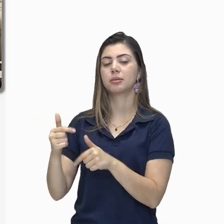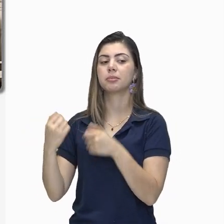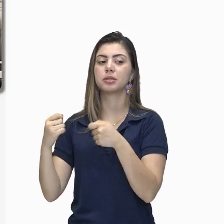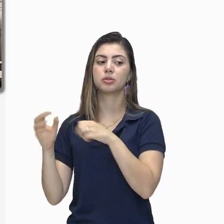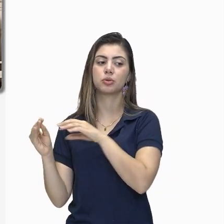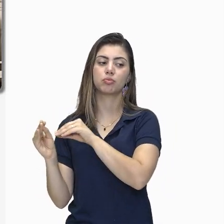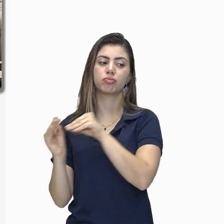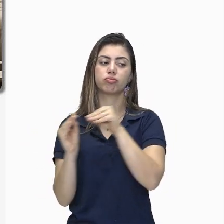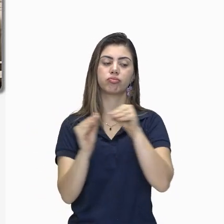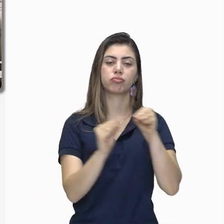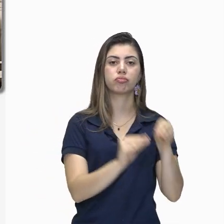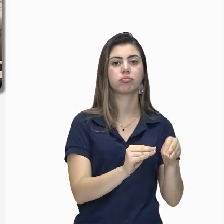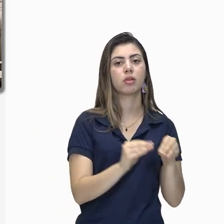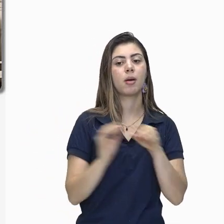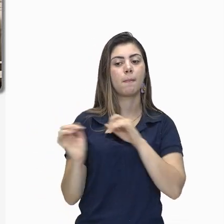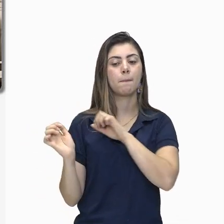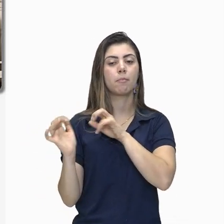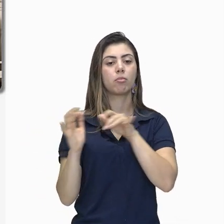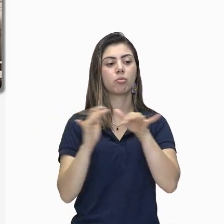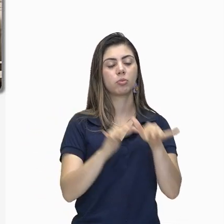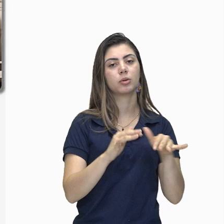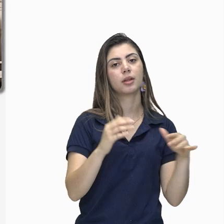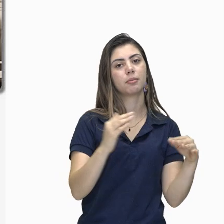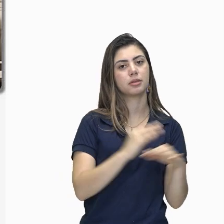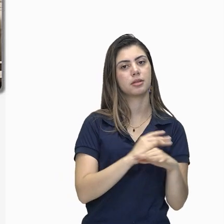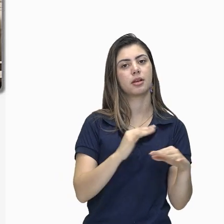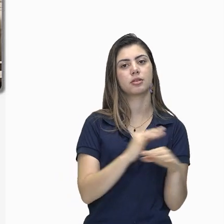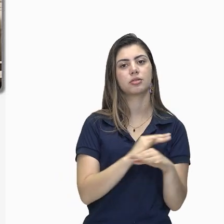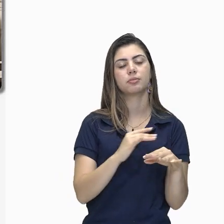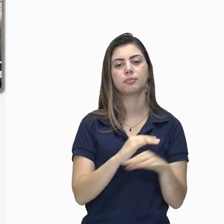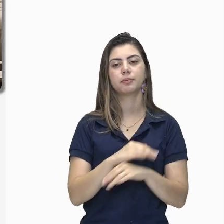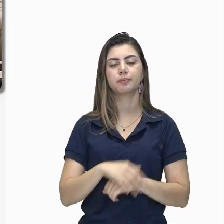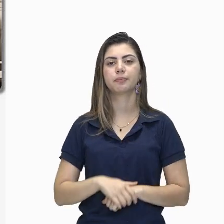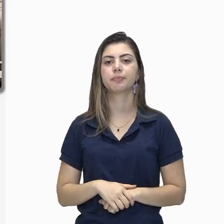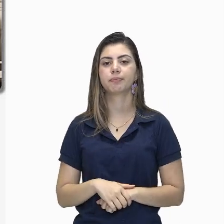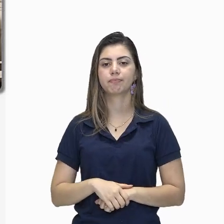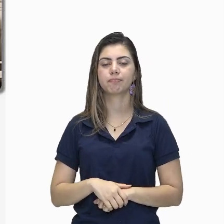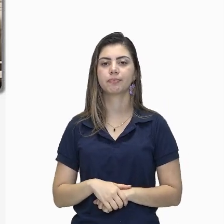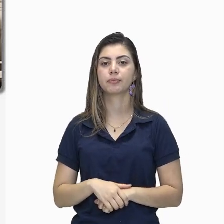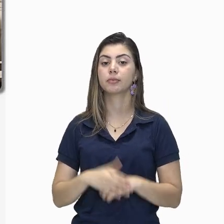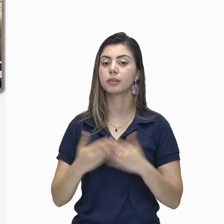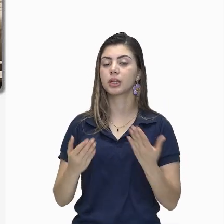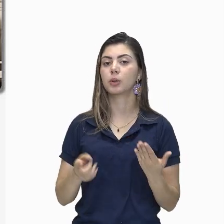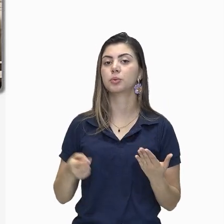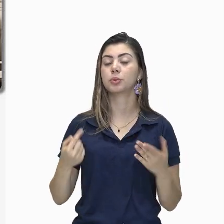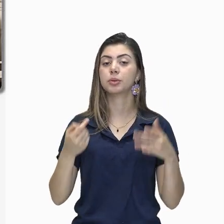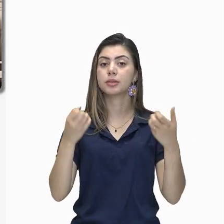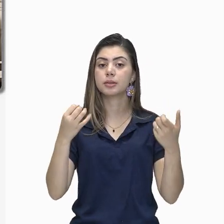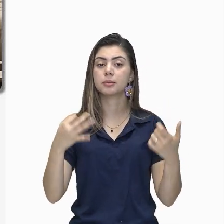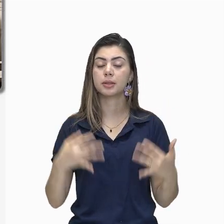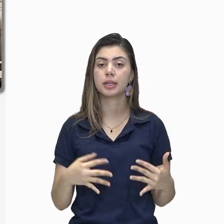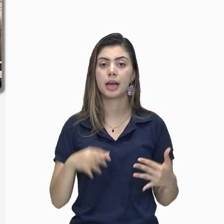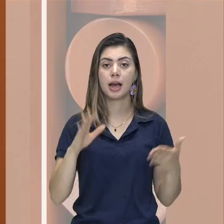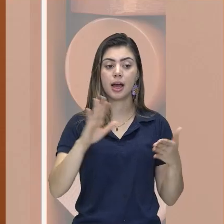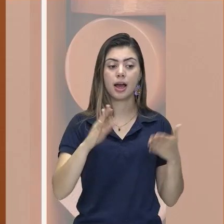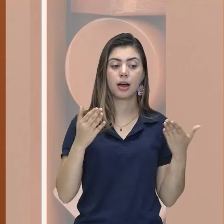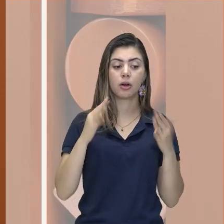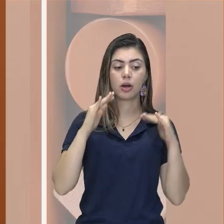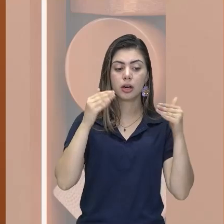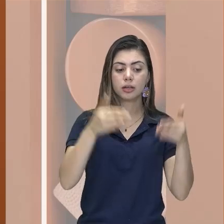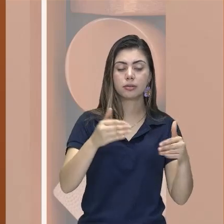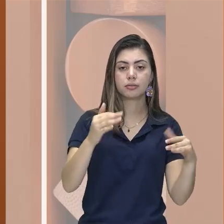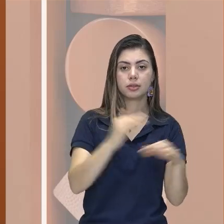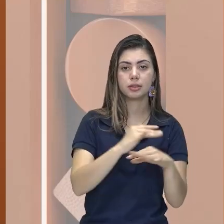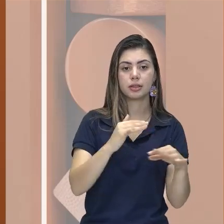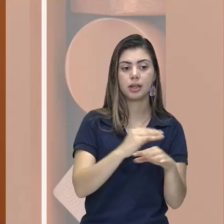direção às áreas urbanas. Antes de nós falarmos mais especificamente da urbanização brasileira, eu